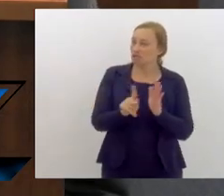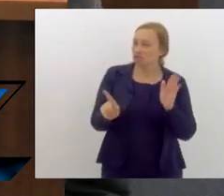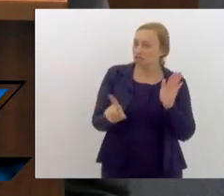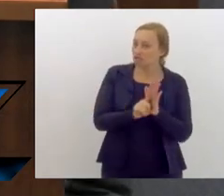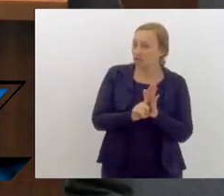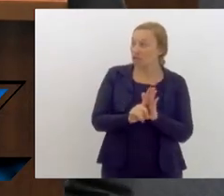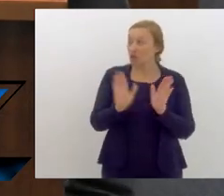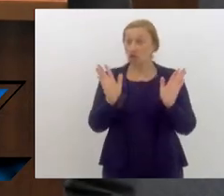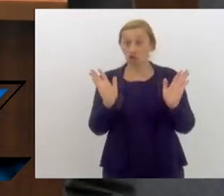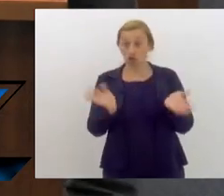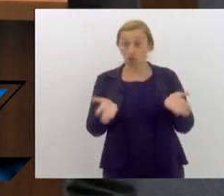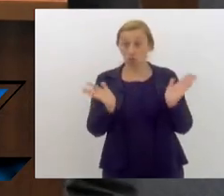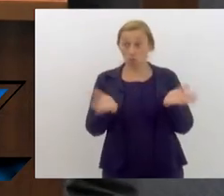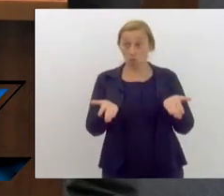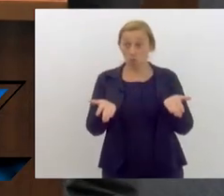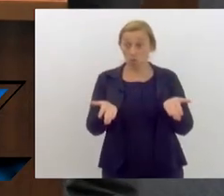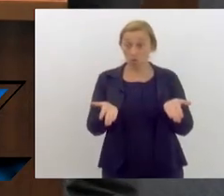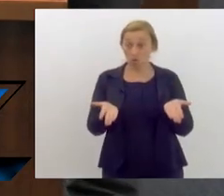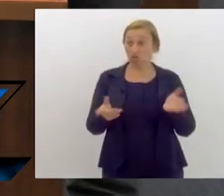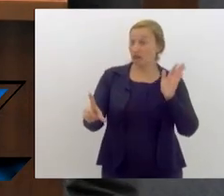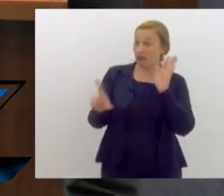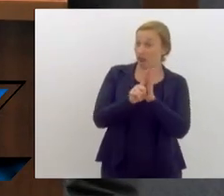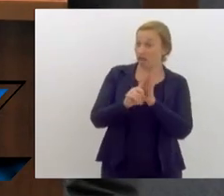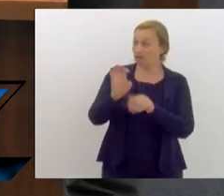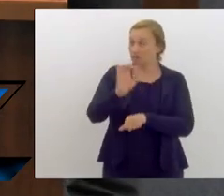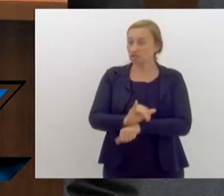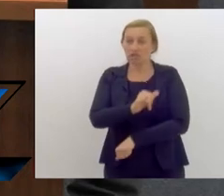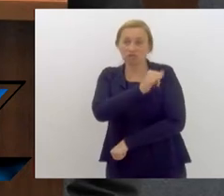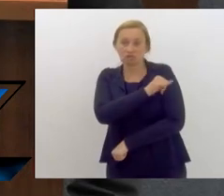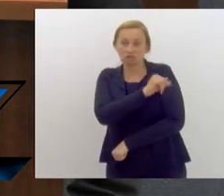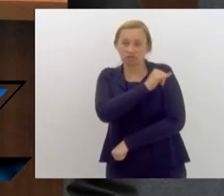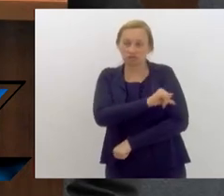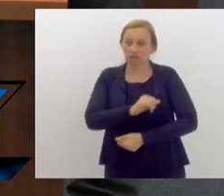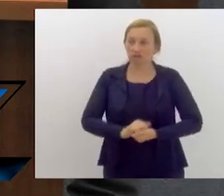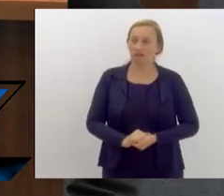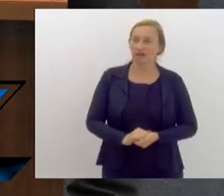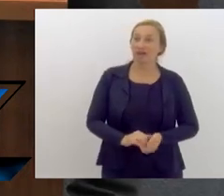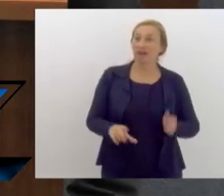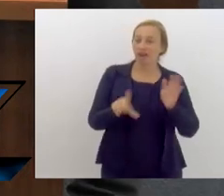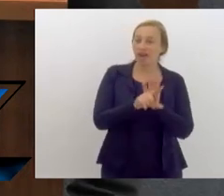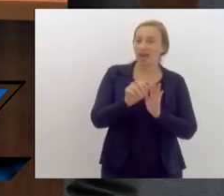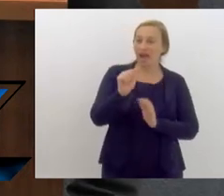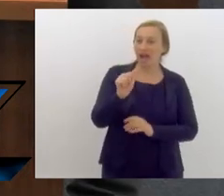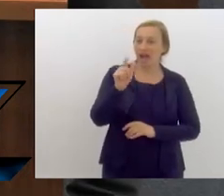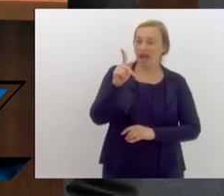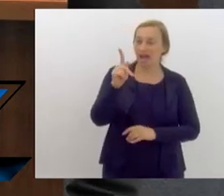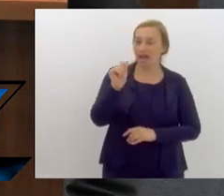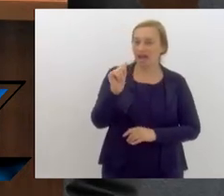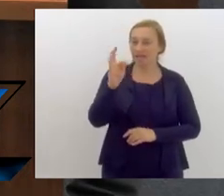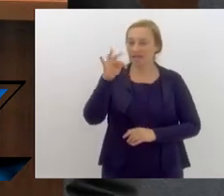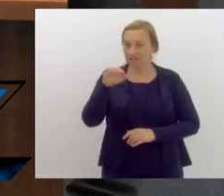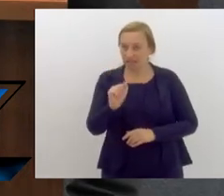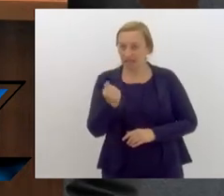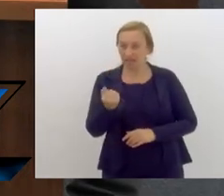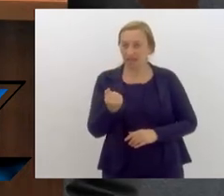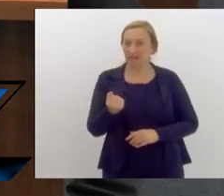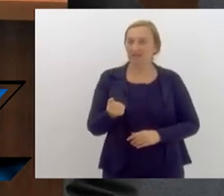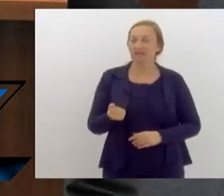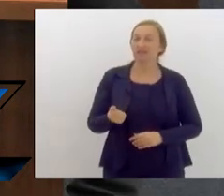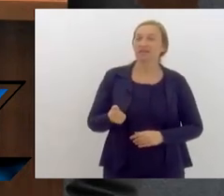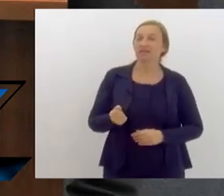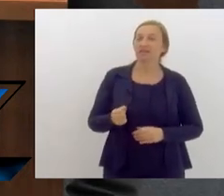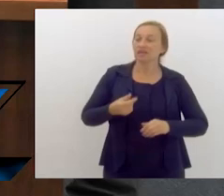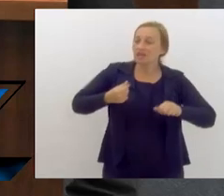que hoje já é lei no âmbito do Estado do Rio de Janeiro é a lei Ágata que prever a prioridade